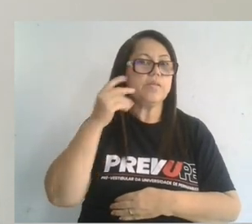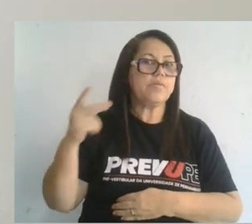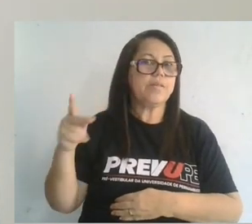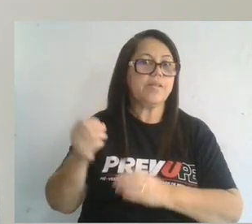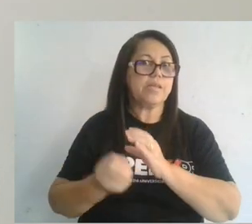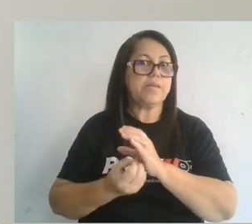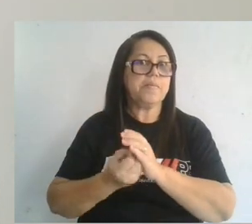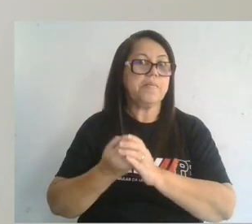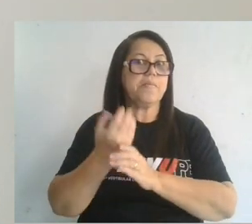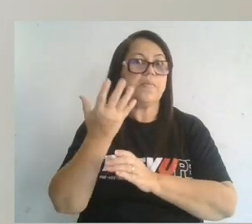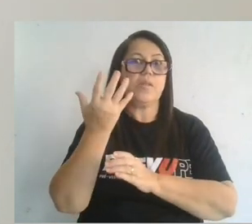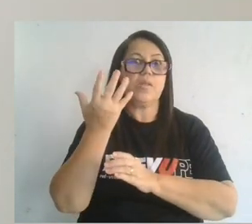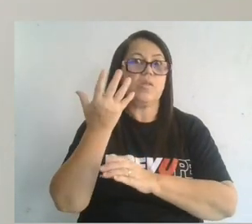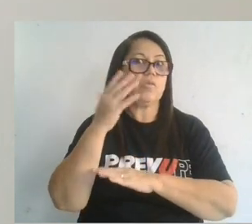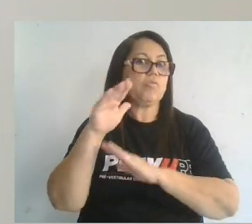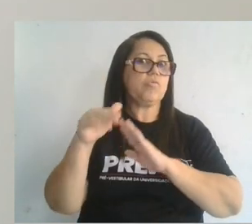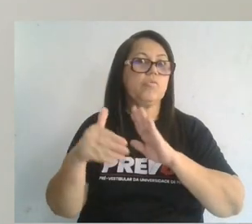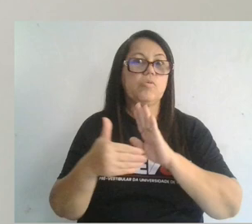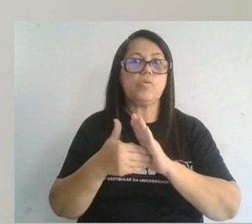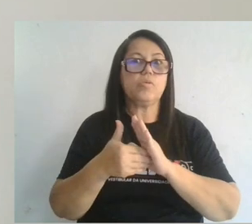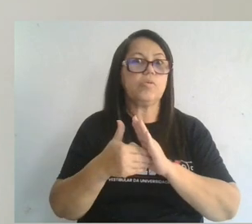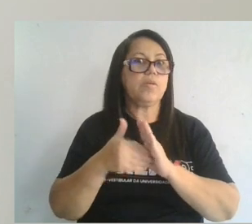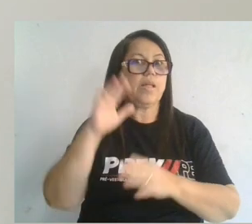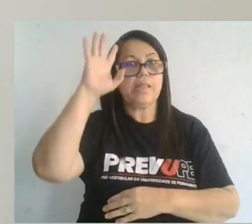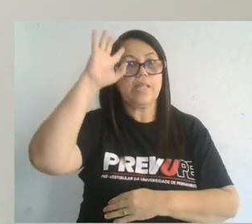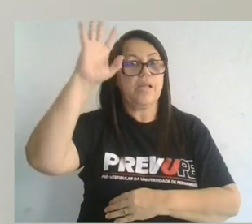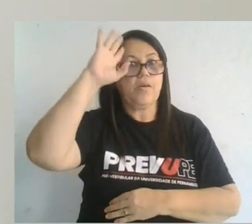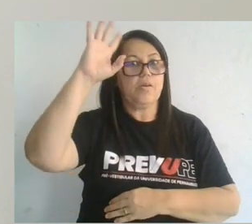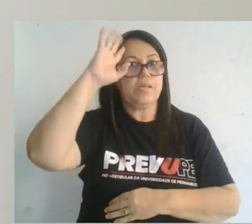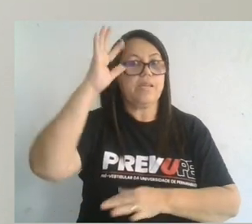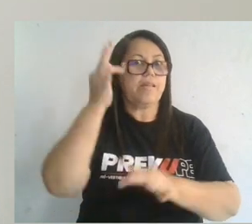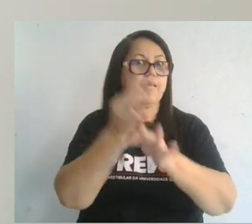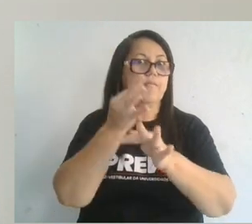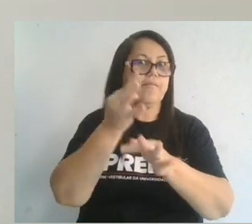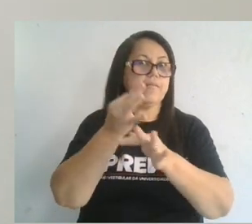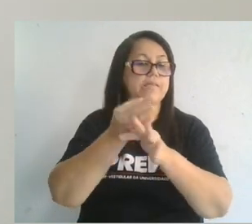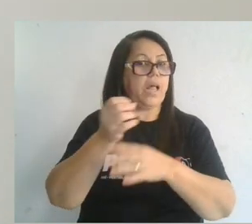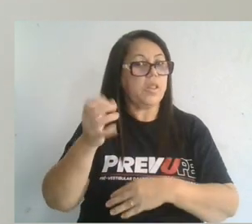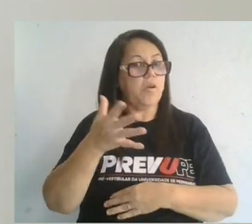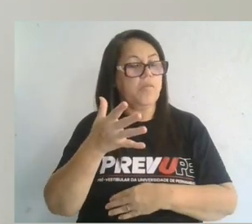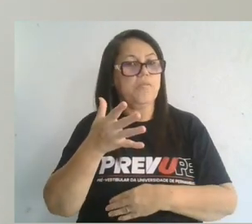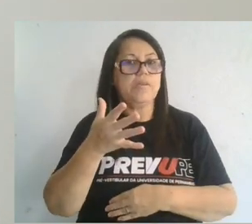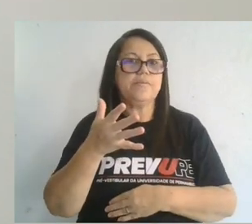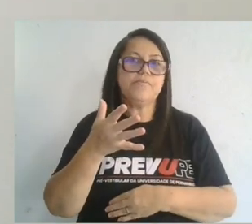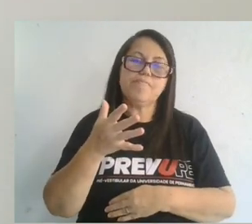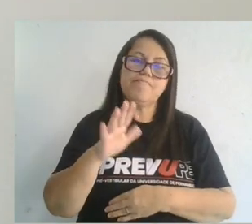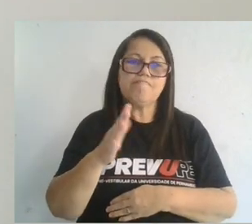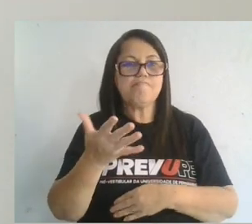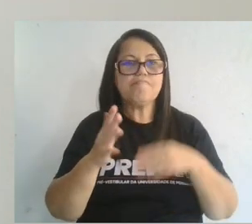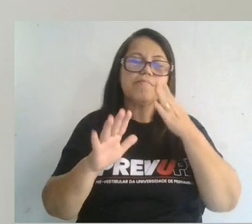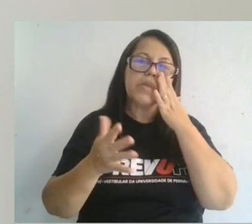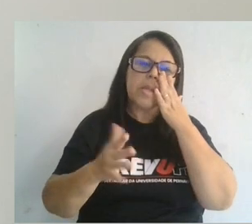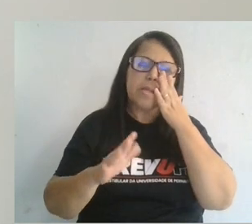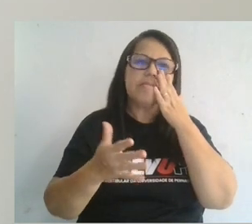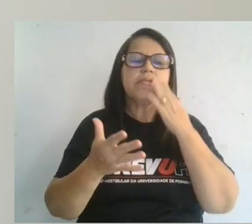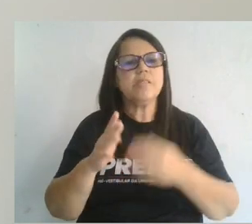experimentos-chave no nascimento de toda essa teoria, essa nova área da física, nova.